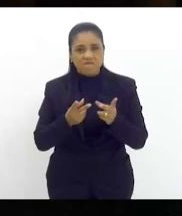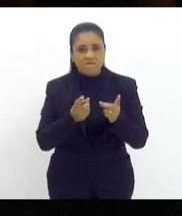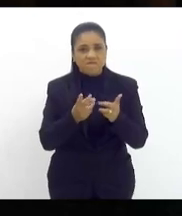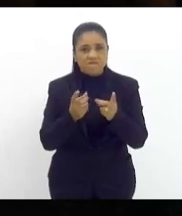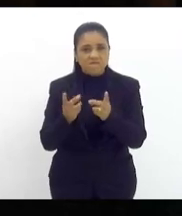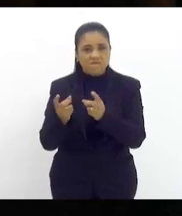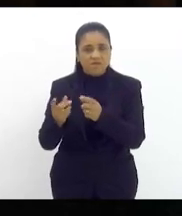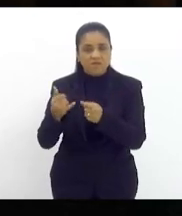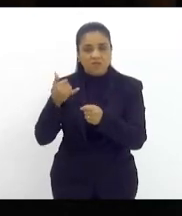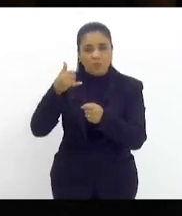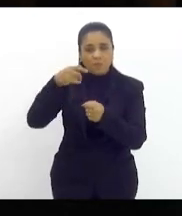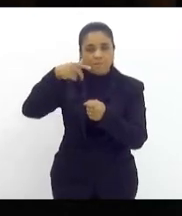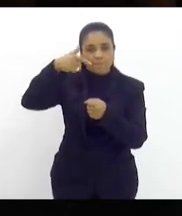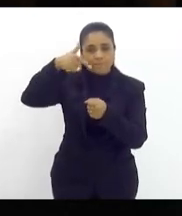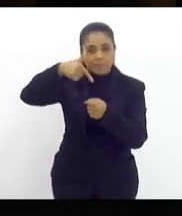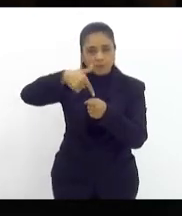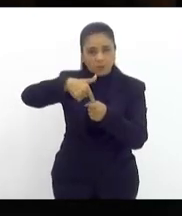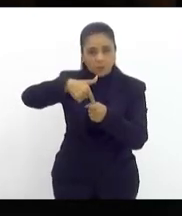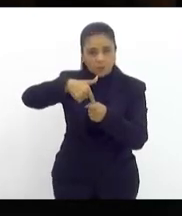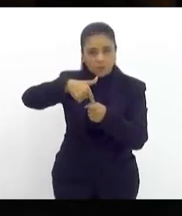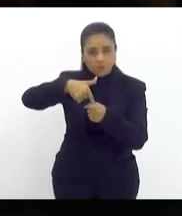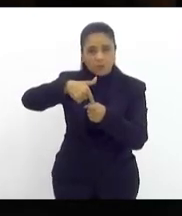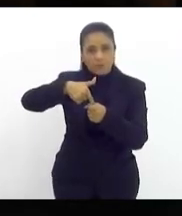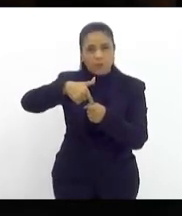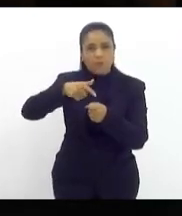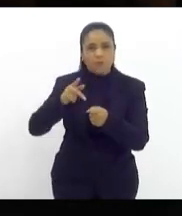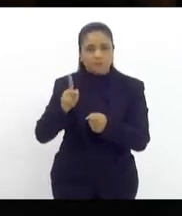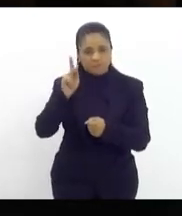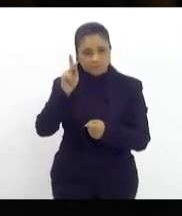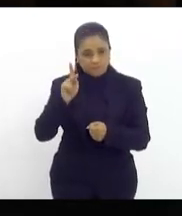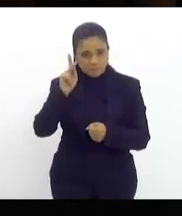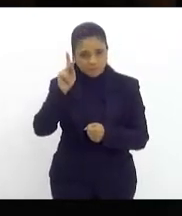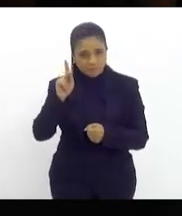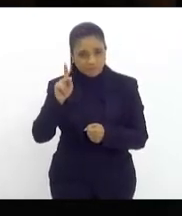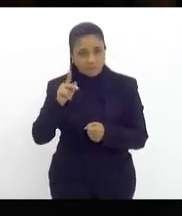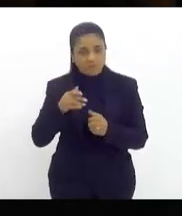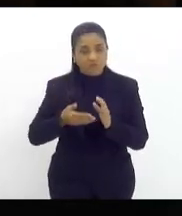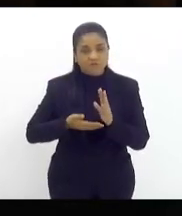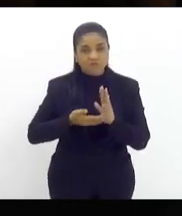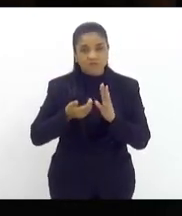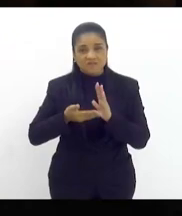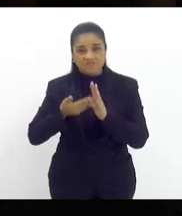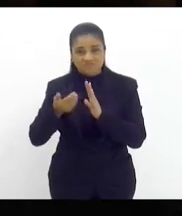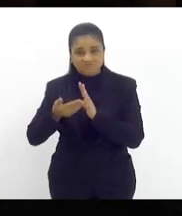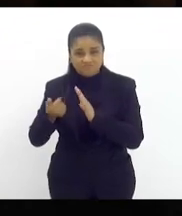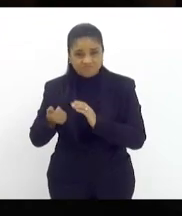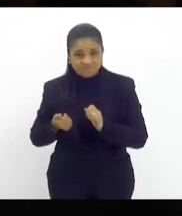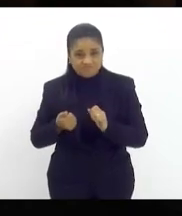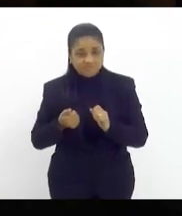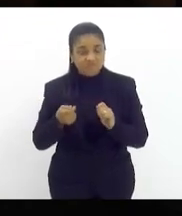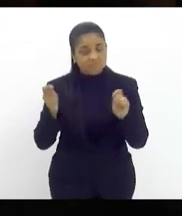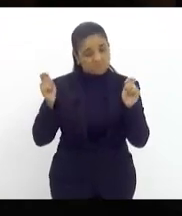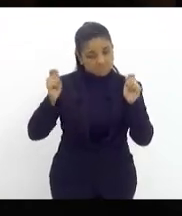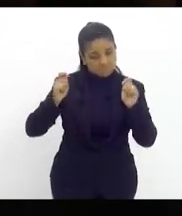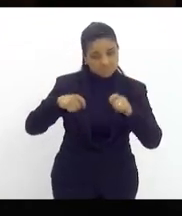petróleo. E aí, quando retira a paridade, você tem a possibilidade de